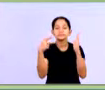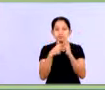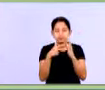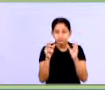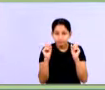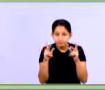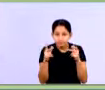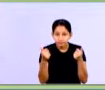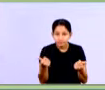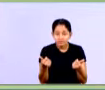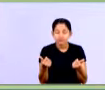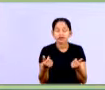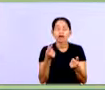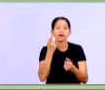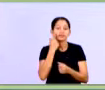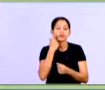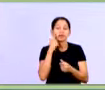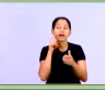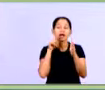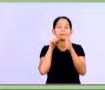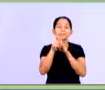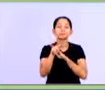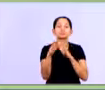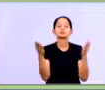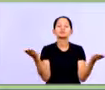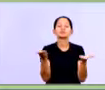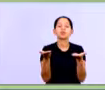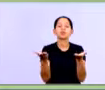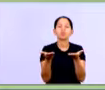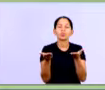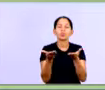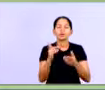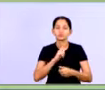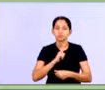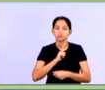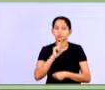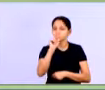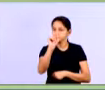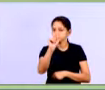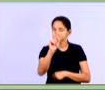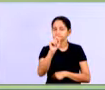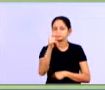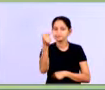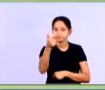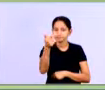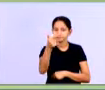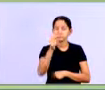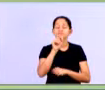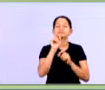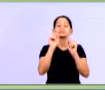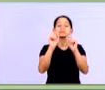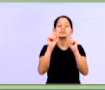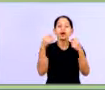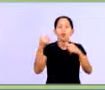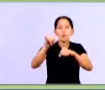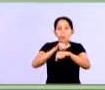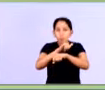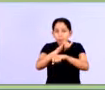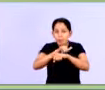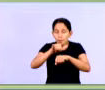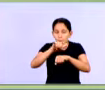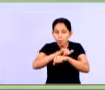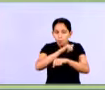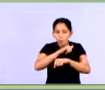payback? Bom, a gente vai associar essa pergunta com aquele cálculo, né? Então vamos lá. O payback é um método que mostra